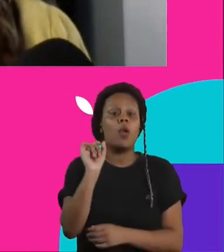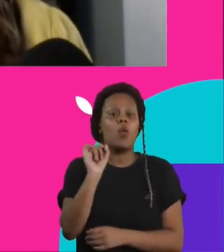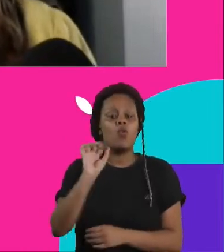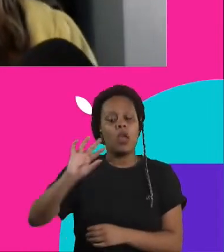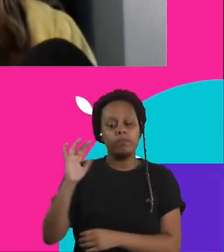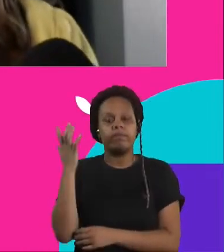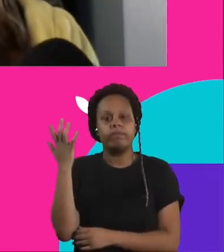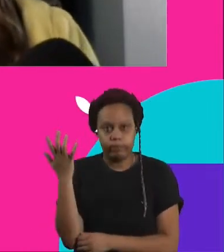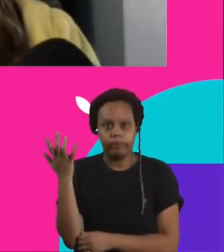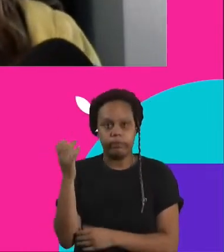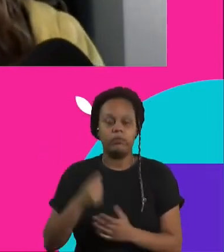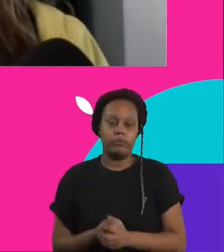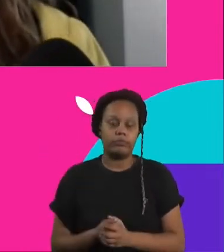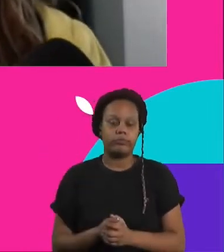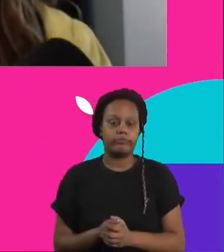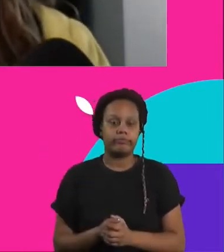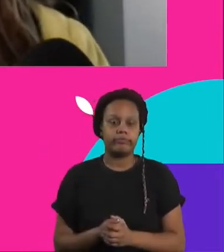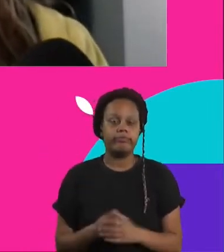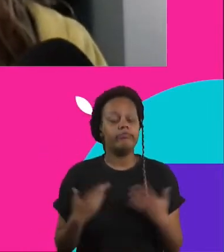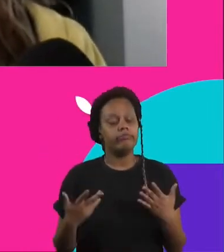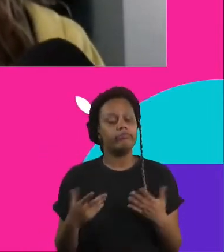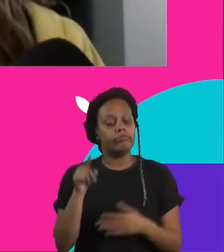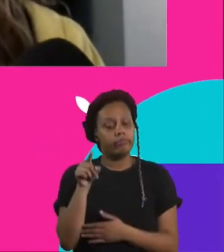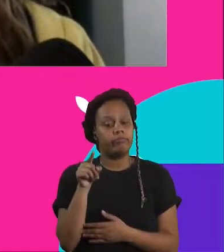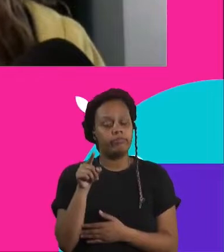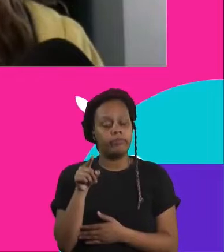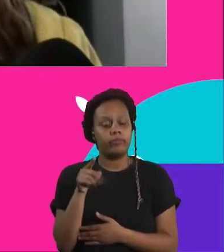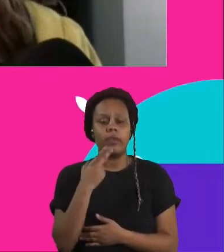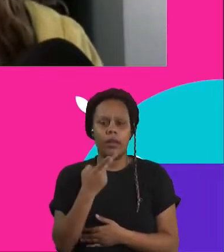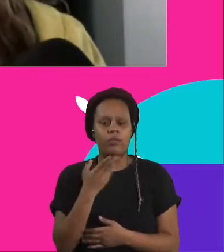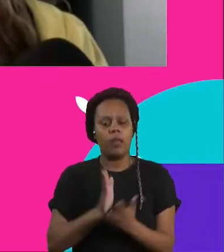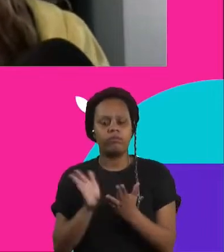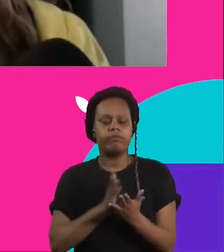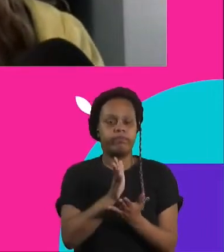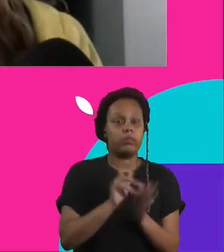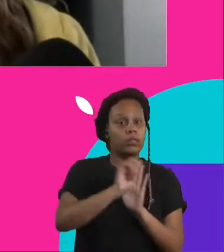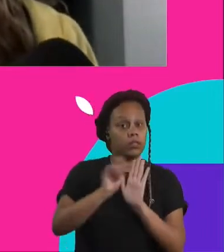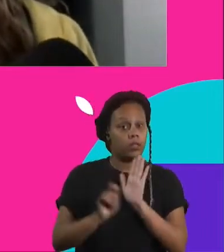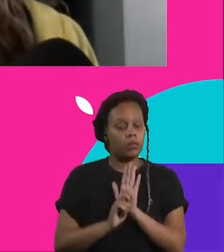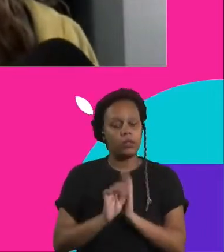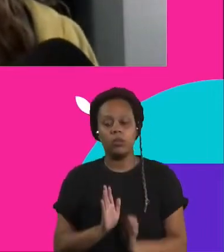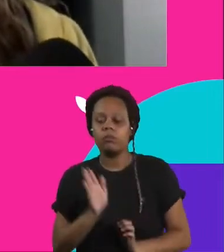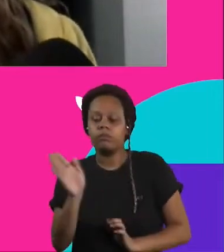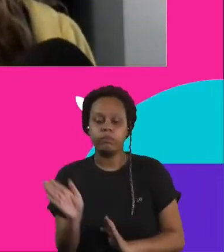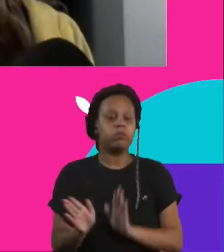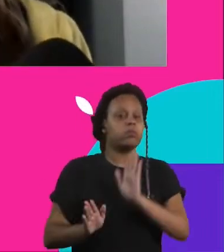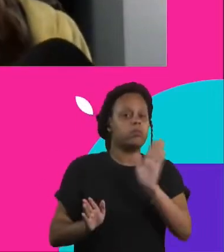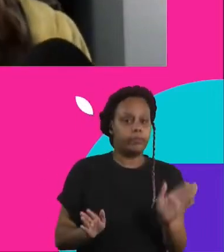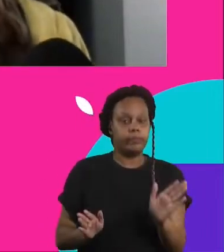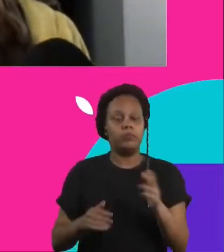escala, principalmente. Então, é nesse sentido que a gente pode chamar vieses algorítmicos como inclinações. Os algoritmos só